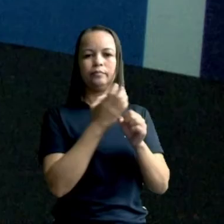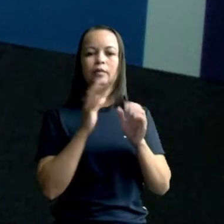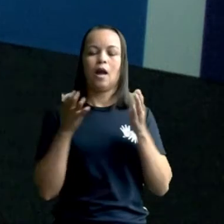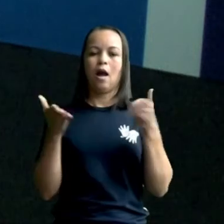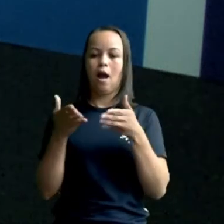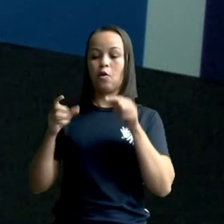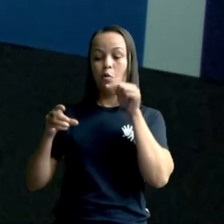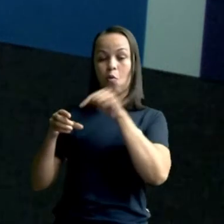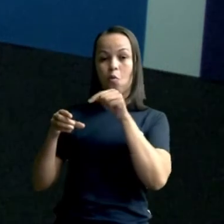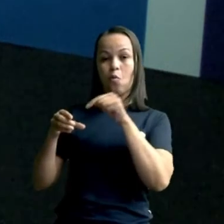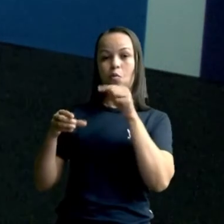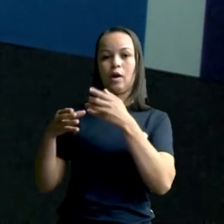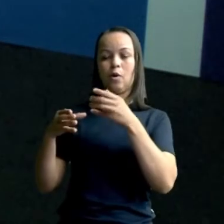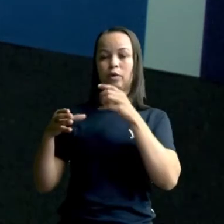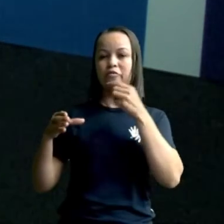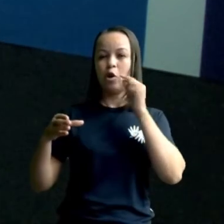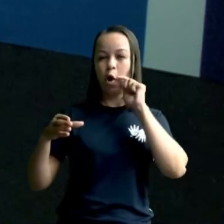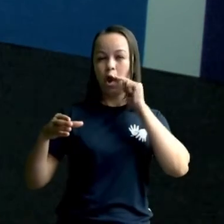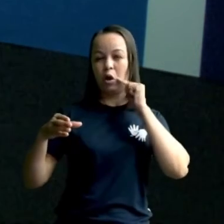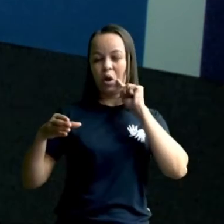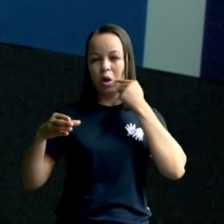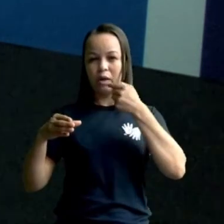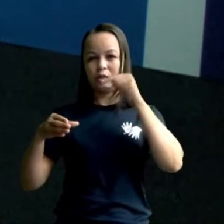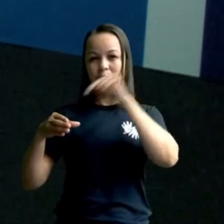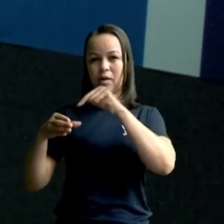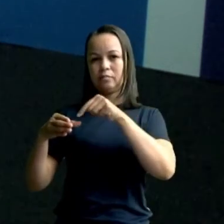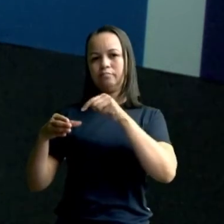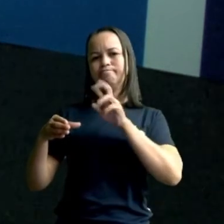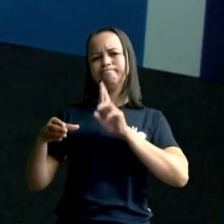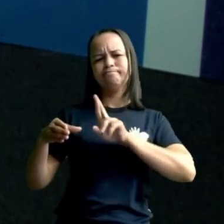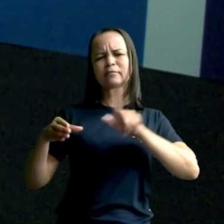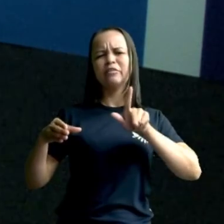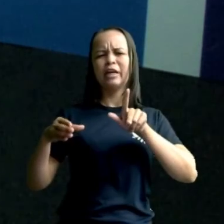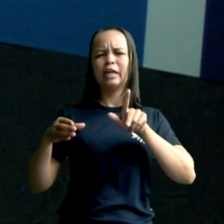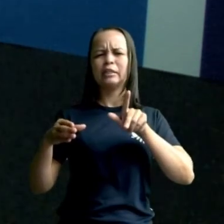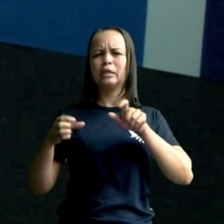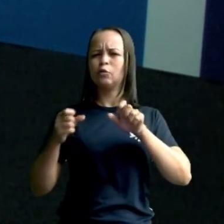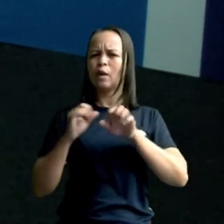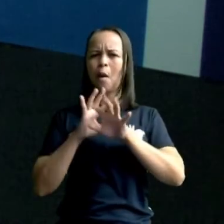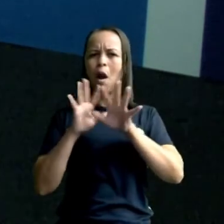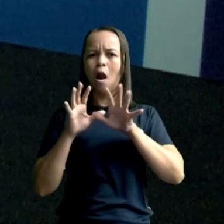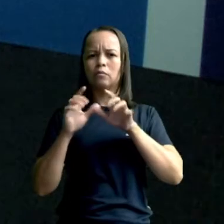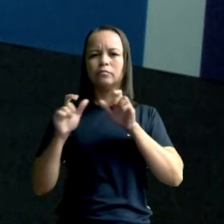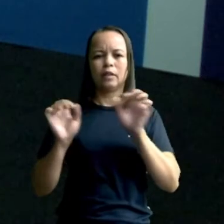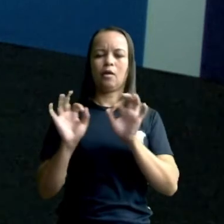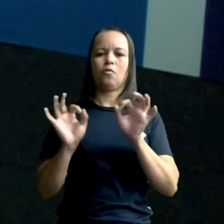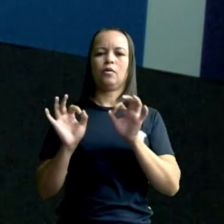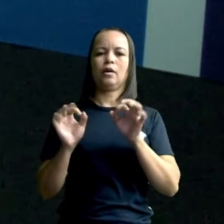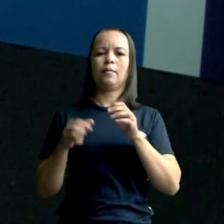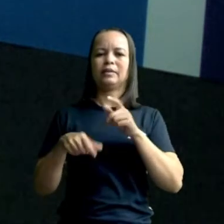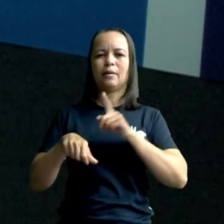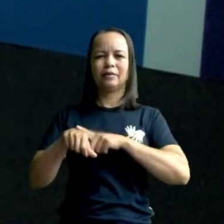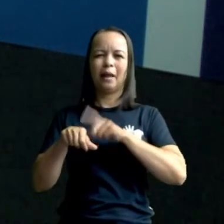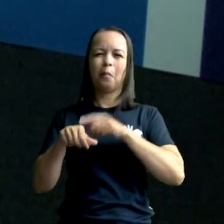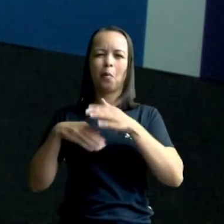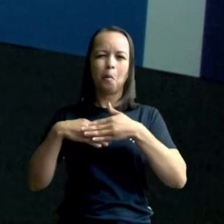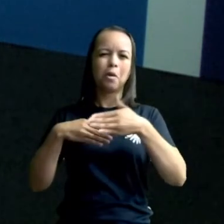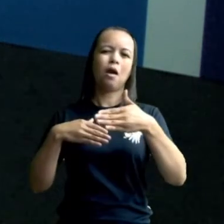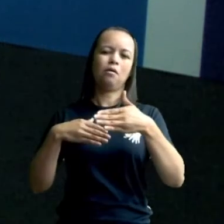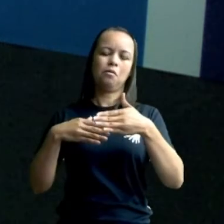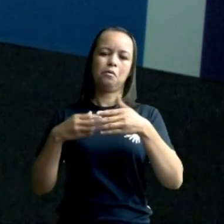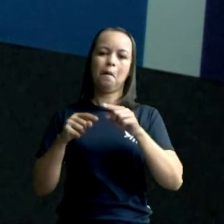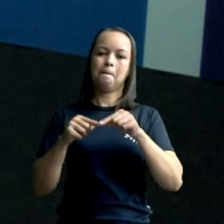vamos ver a que foi colocado o limão. Há uma diferença, não tá muito grande, porque era para passar mais tempo, tá